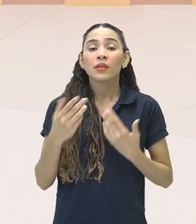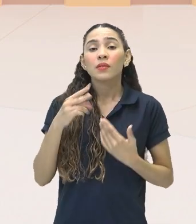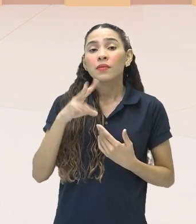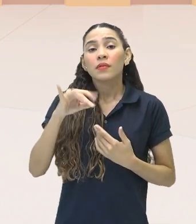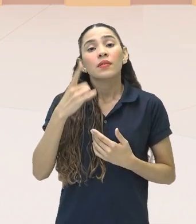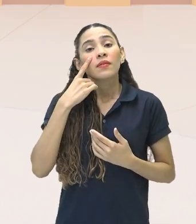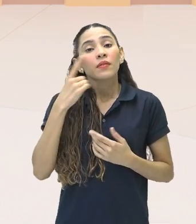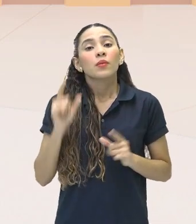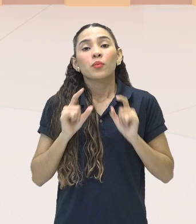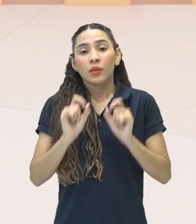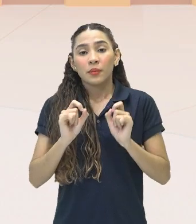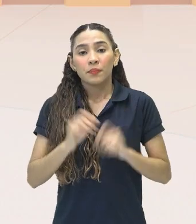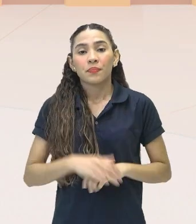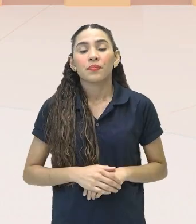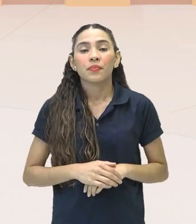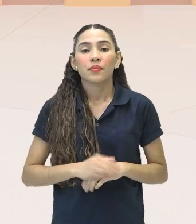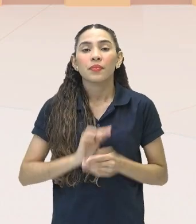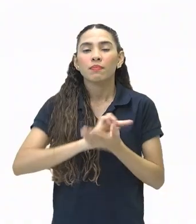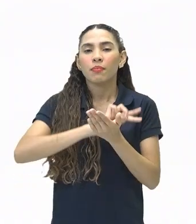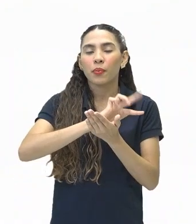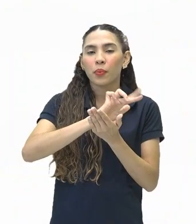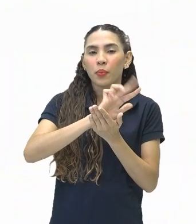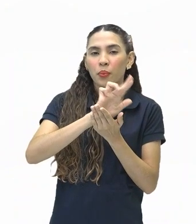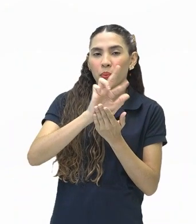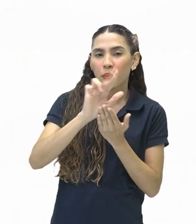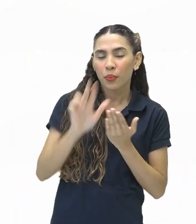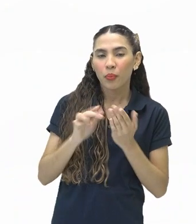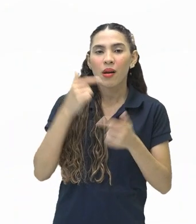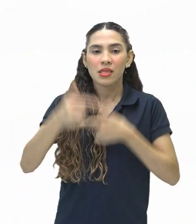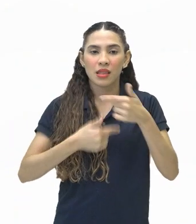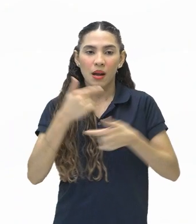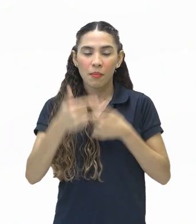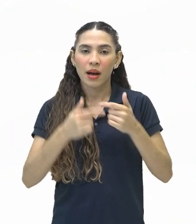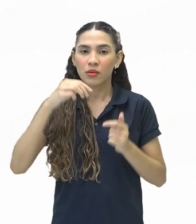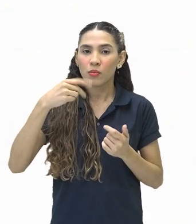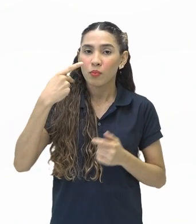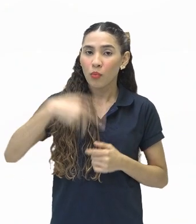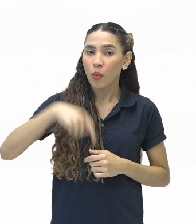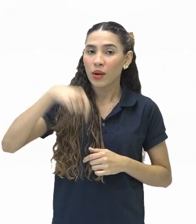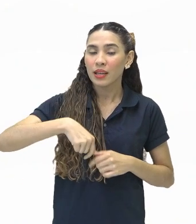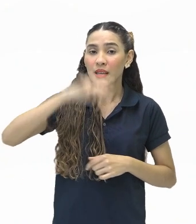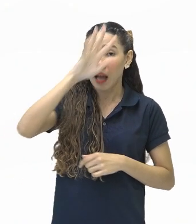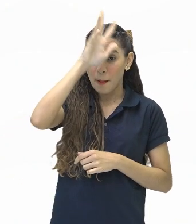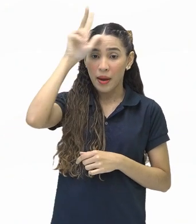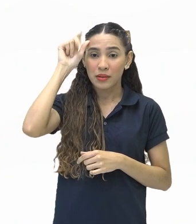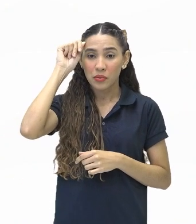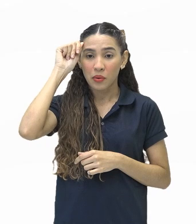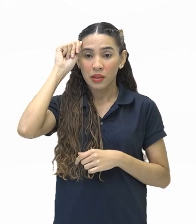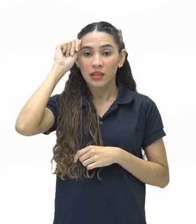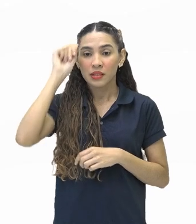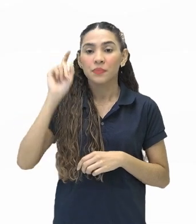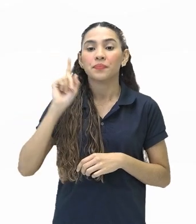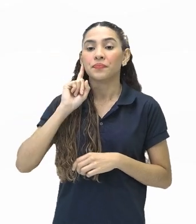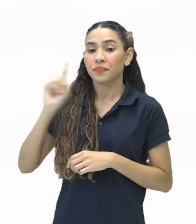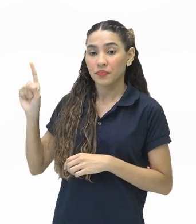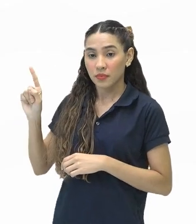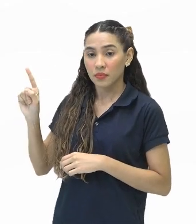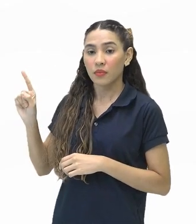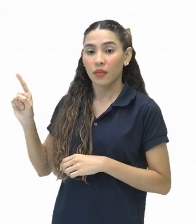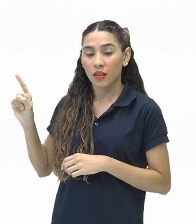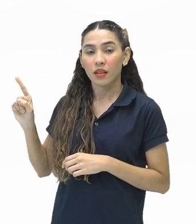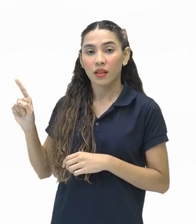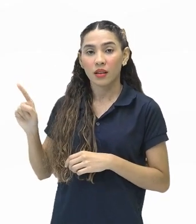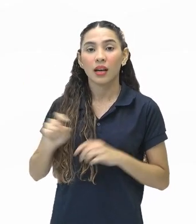que um pouquinho agora? A diversidade de trabalhos no Amazonas. Nós estamos falando aqui, olha só,